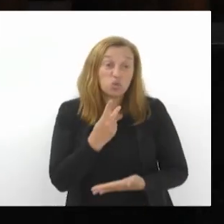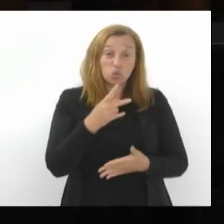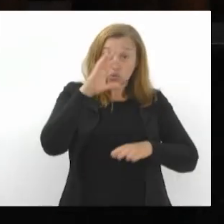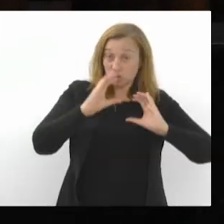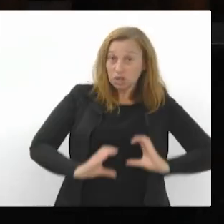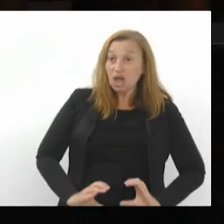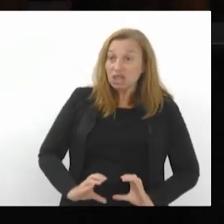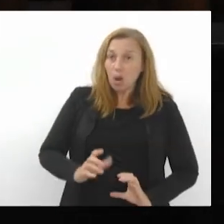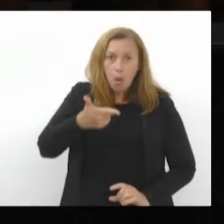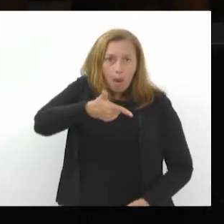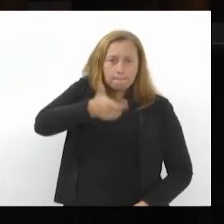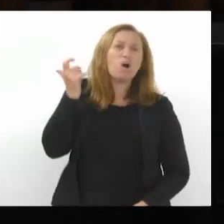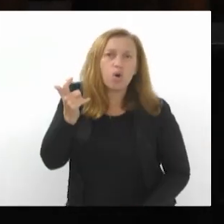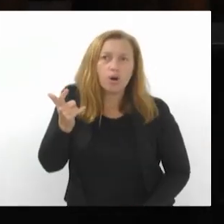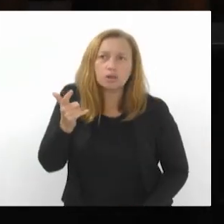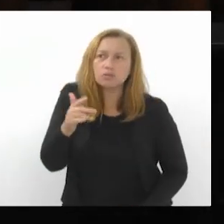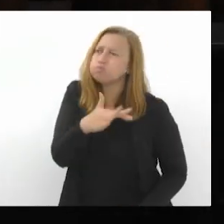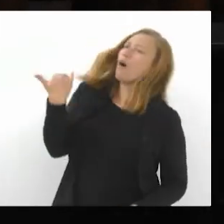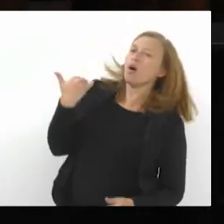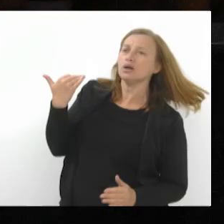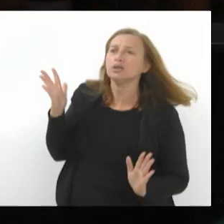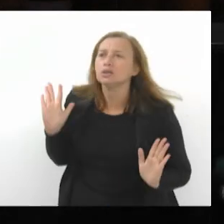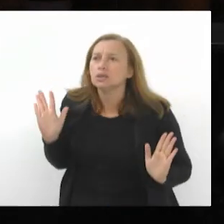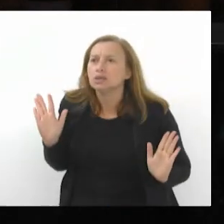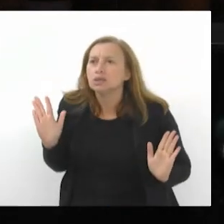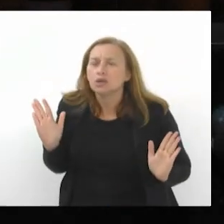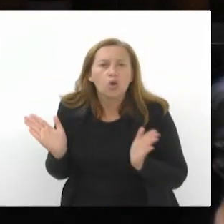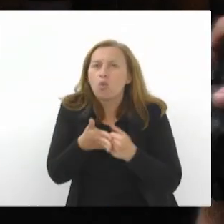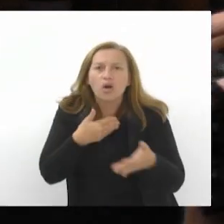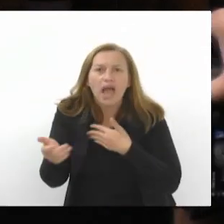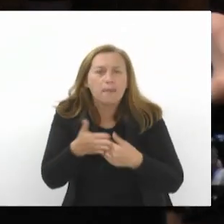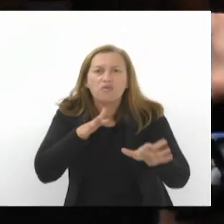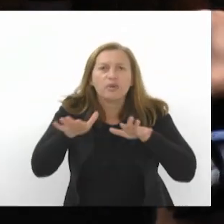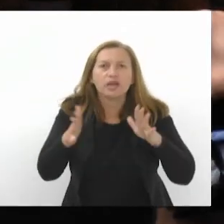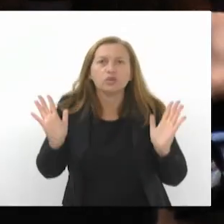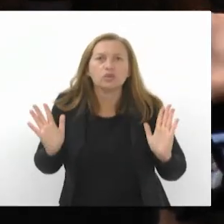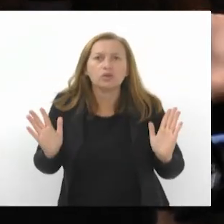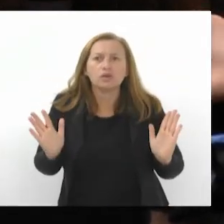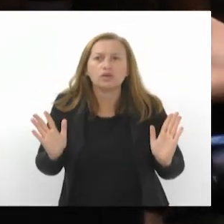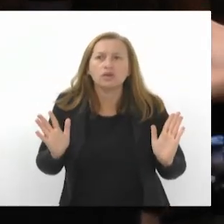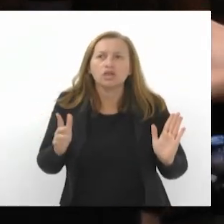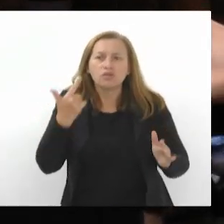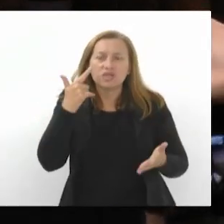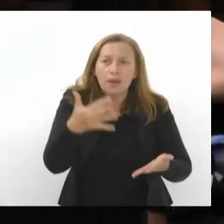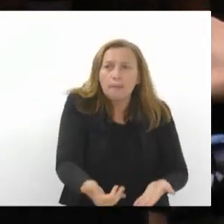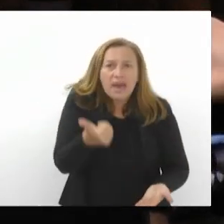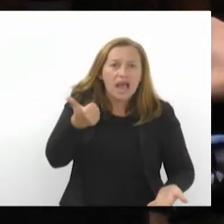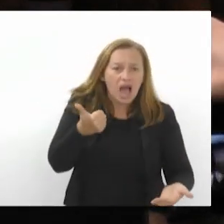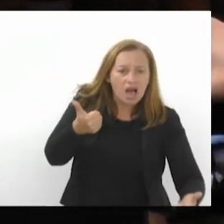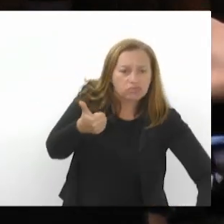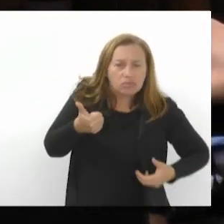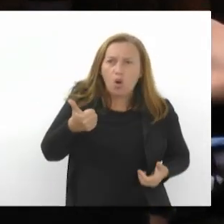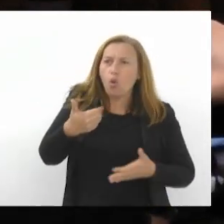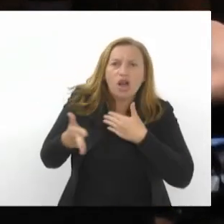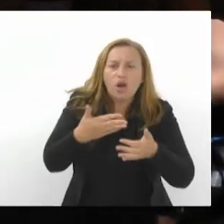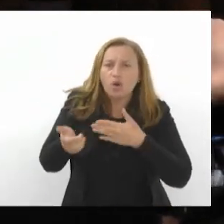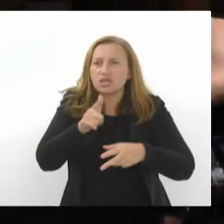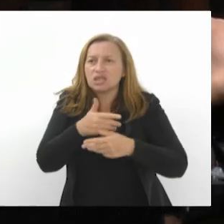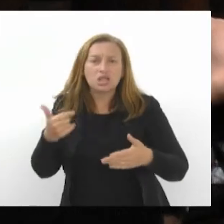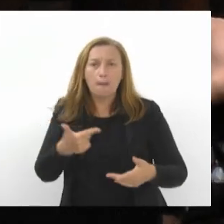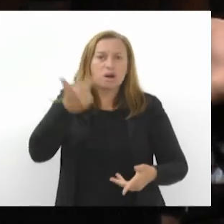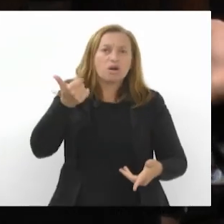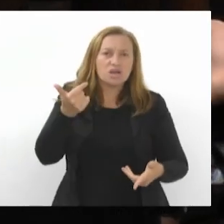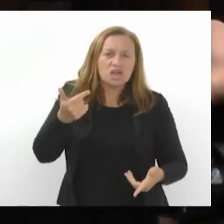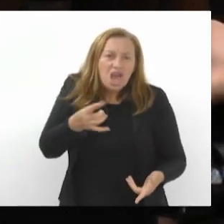cidadão, toma-lhe uma bala nos cornos, porra. Qualquer movimento involuntário, de você buscar um celular, pegar uma carteira, te mata, porra. Eles não